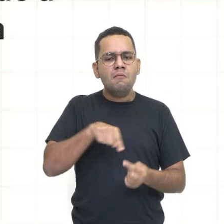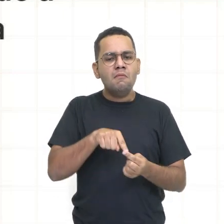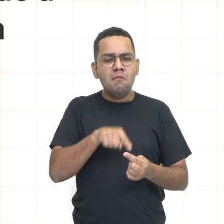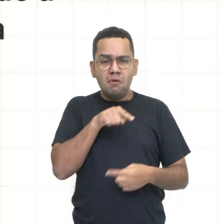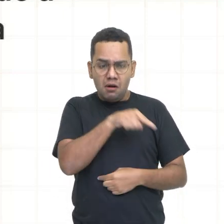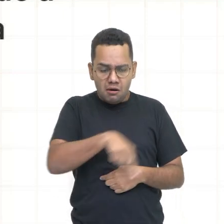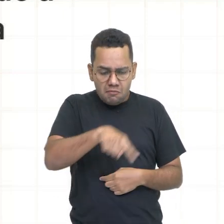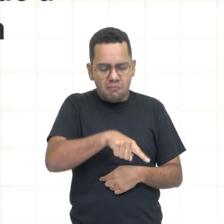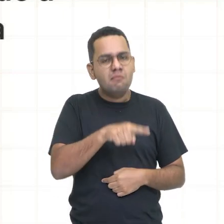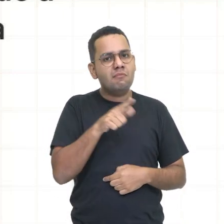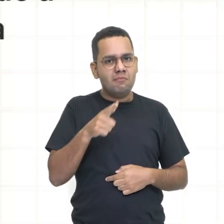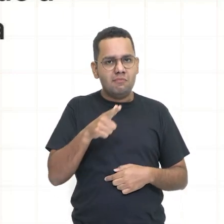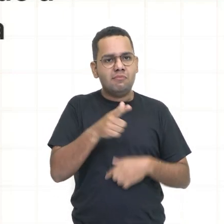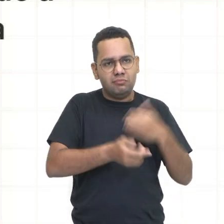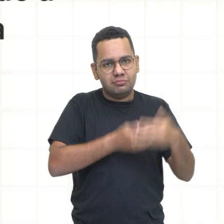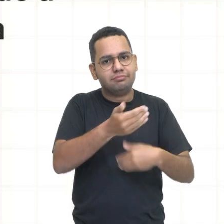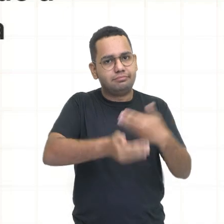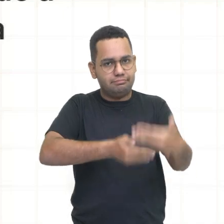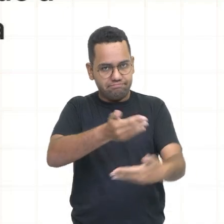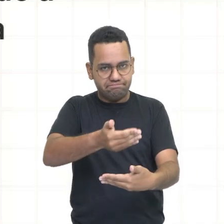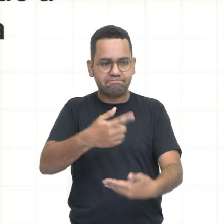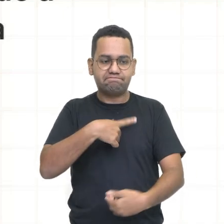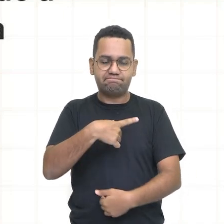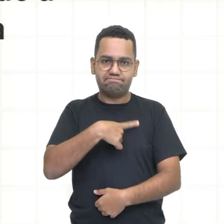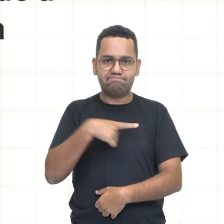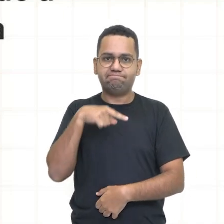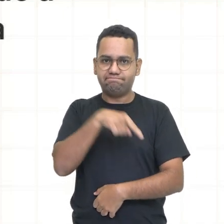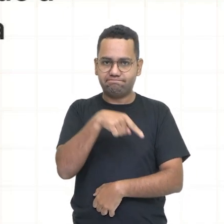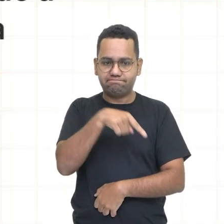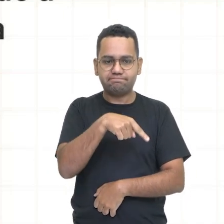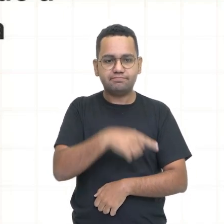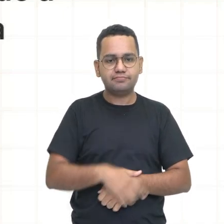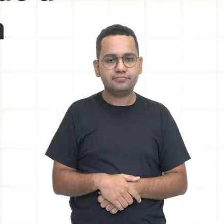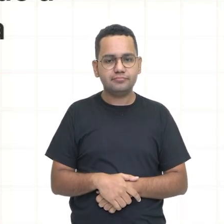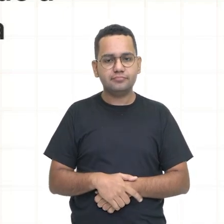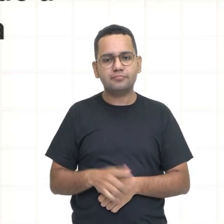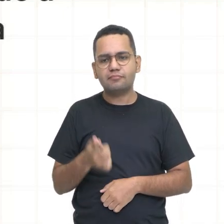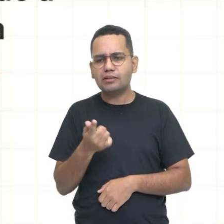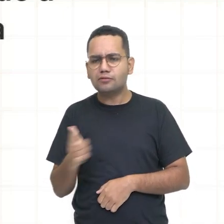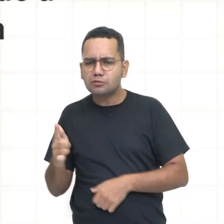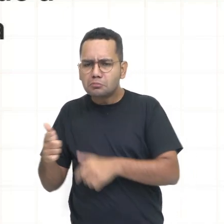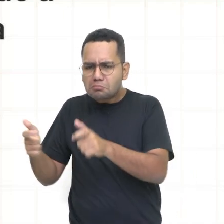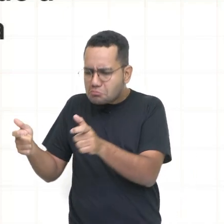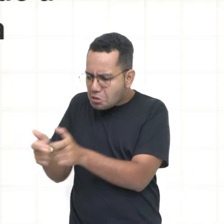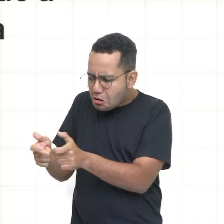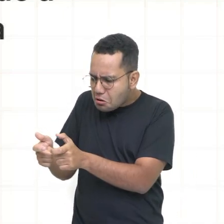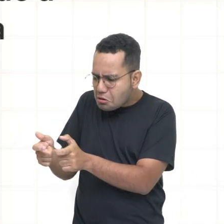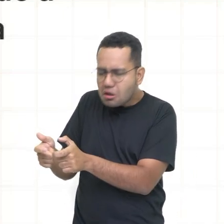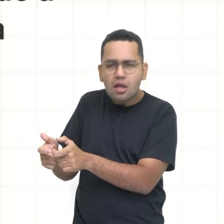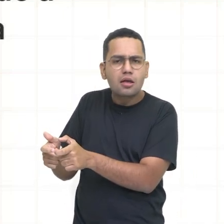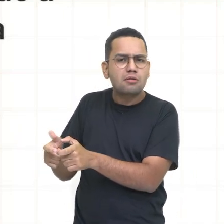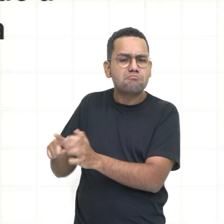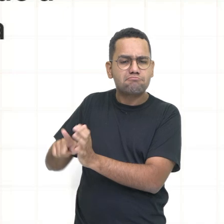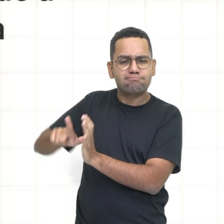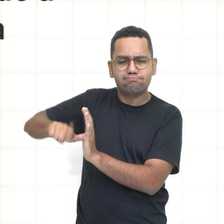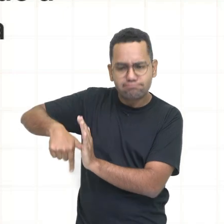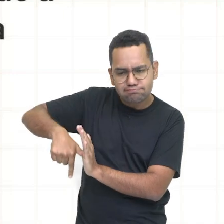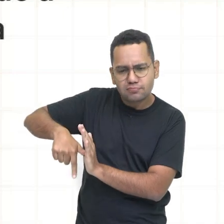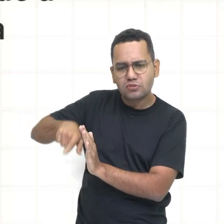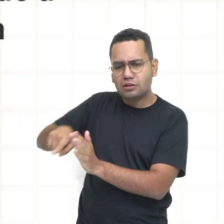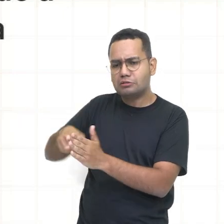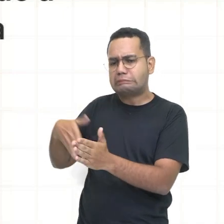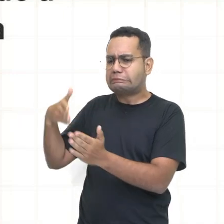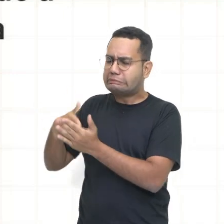As pequenas propriedades eram vistas como atrasadas, verdadeiros empecilhos